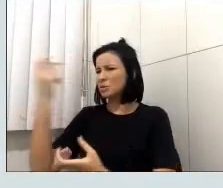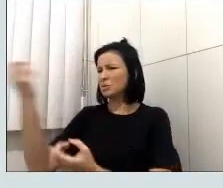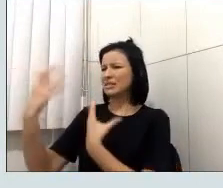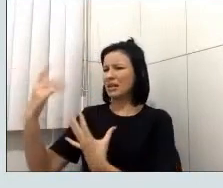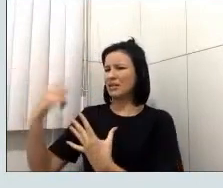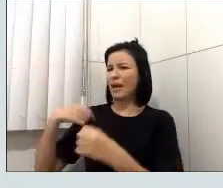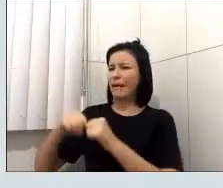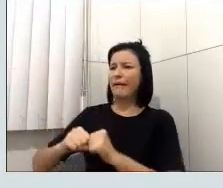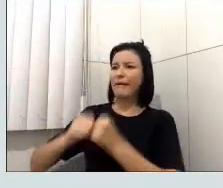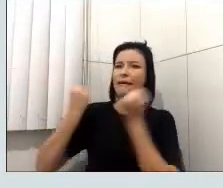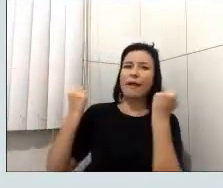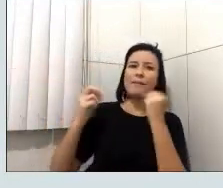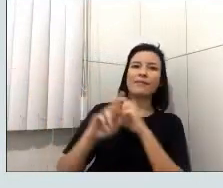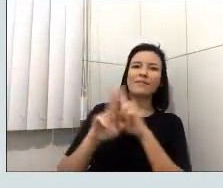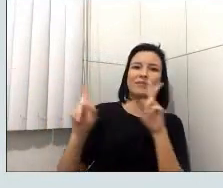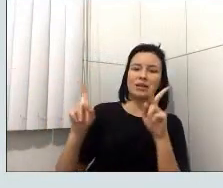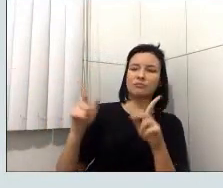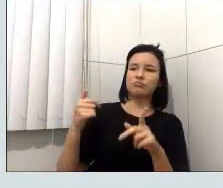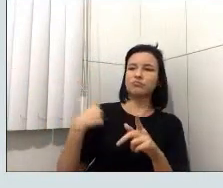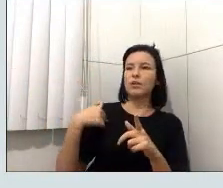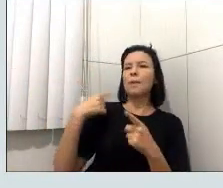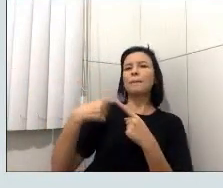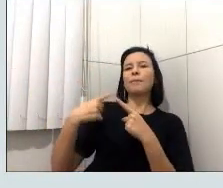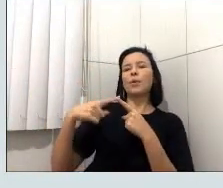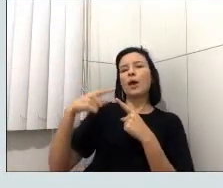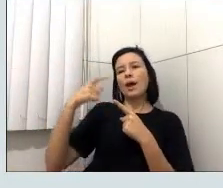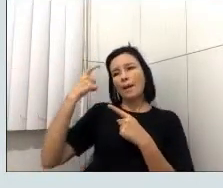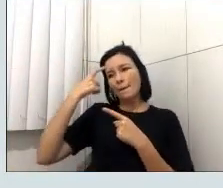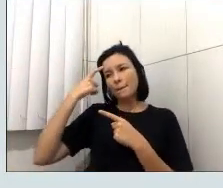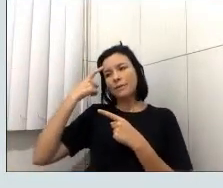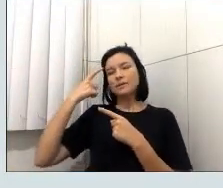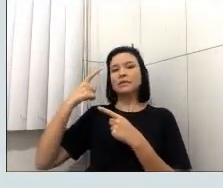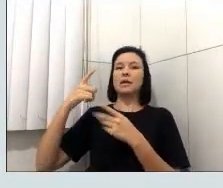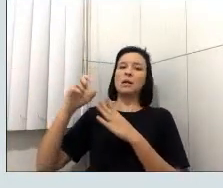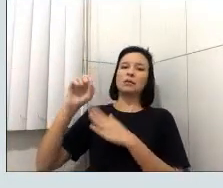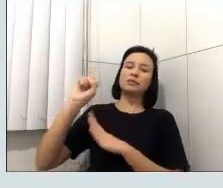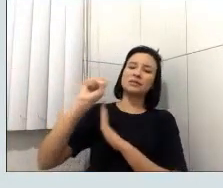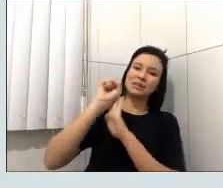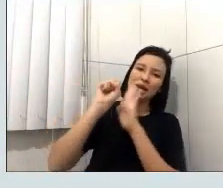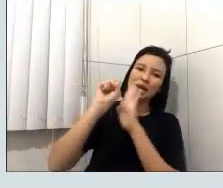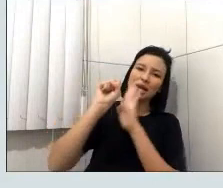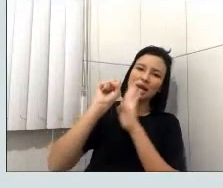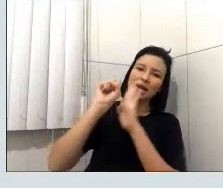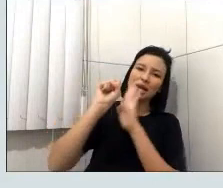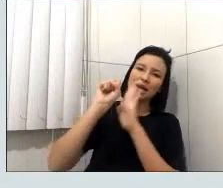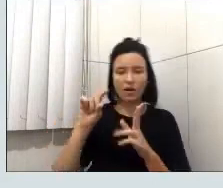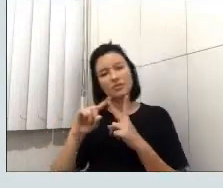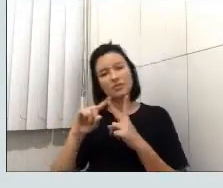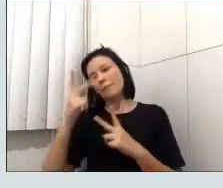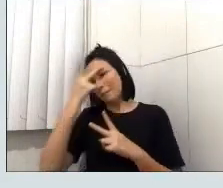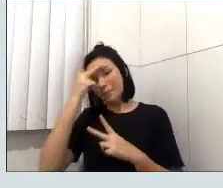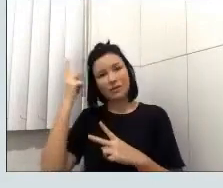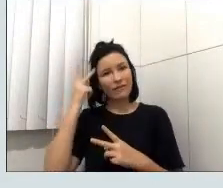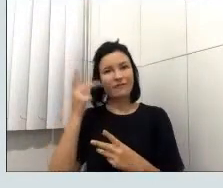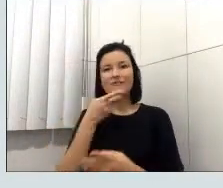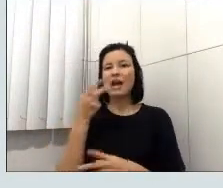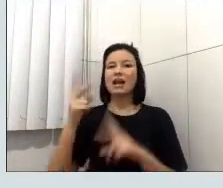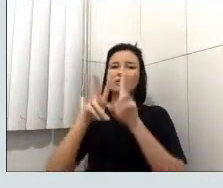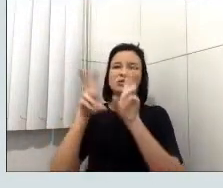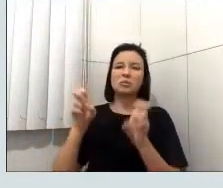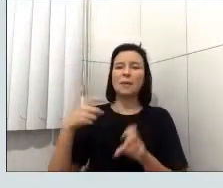no século XIX por causa desse pensamento, no século XX, e vem sofrendo ainda, tem muita gente que fala sobre